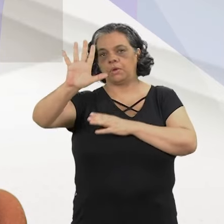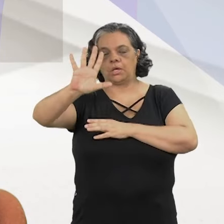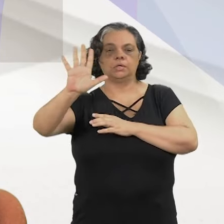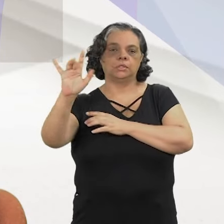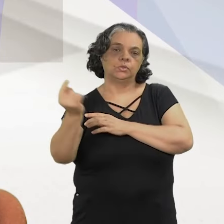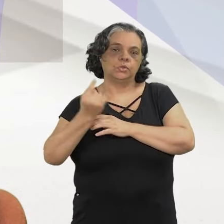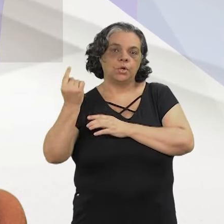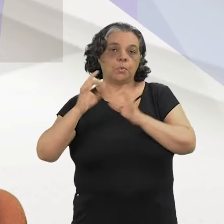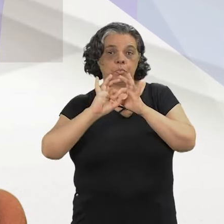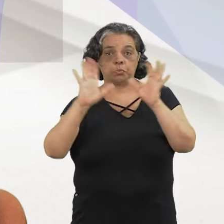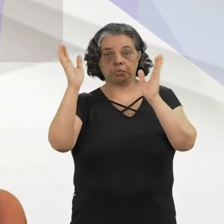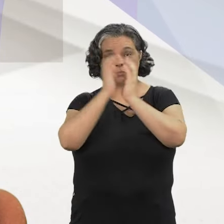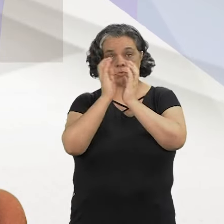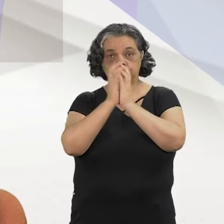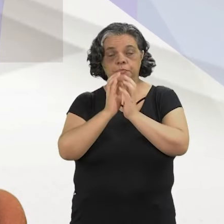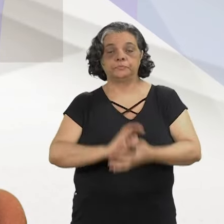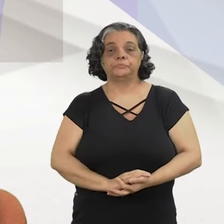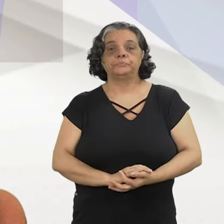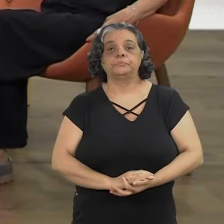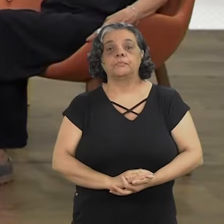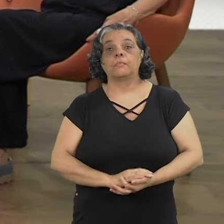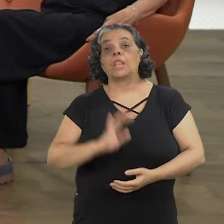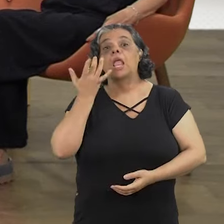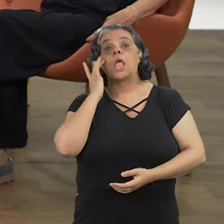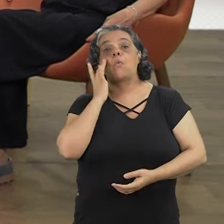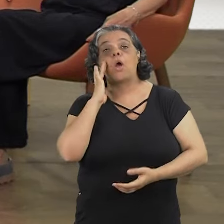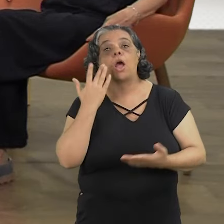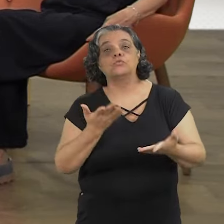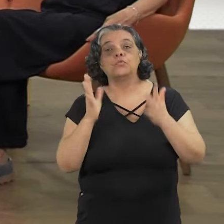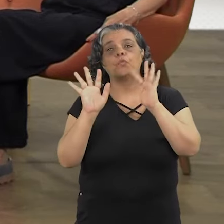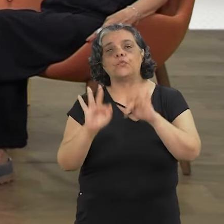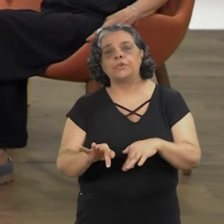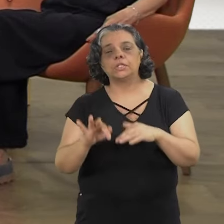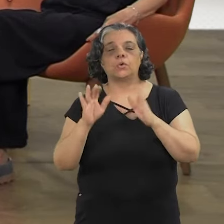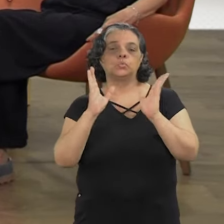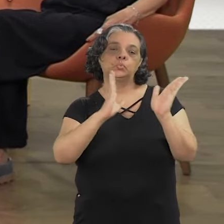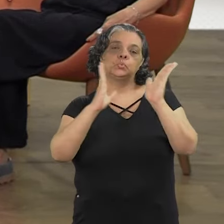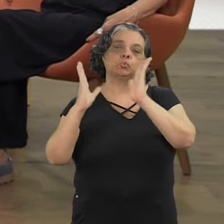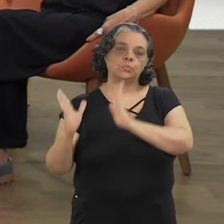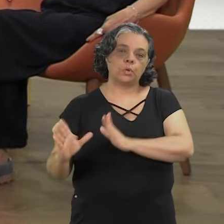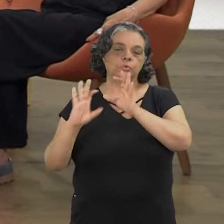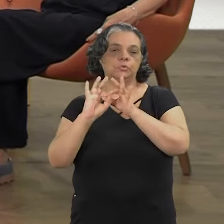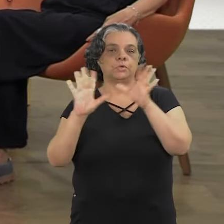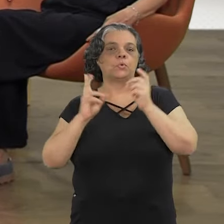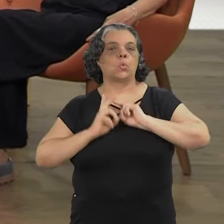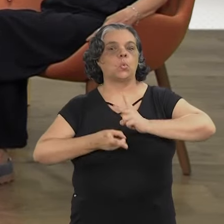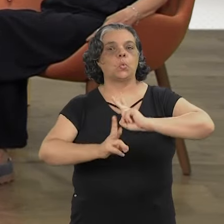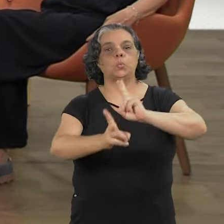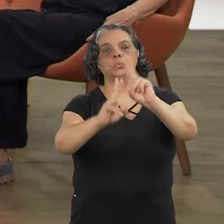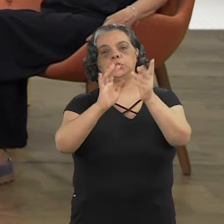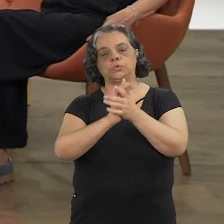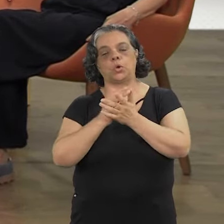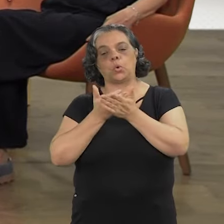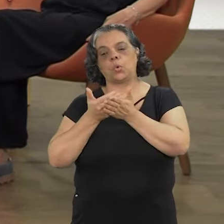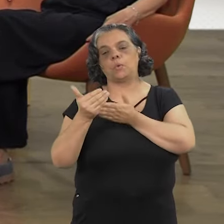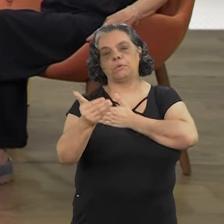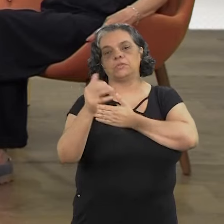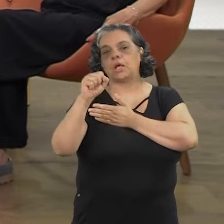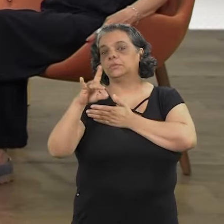mídia independente popular de Pernambuco Bom eu acho que o finalzinho do bloco nos permite continuar esse